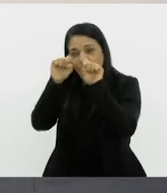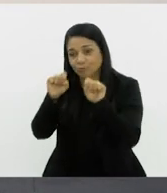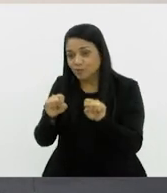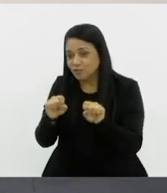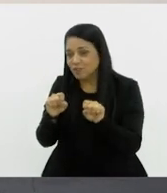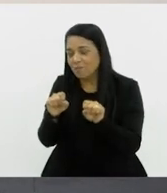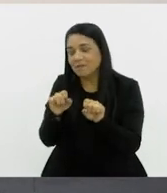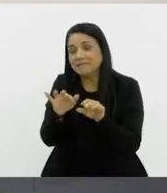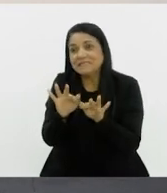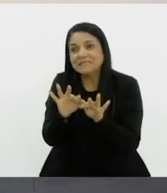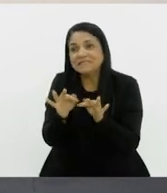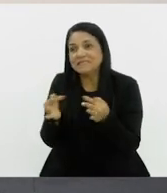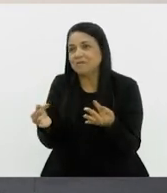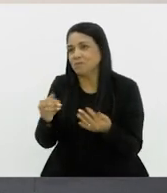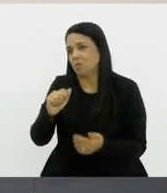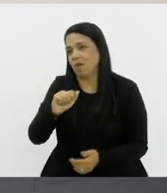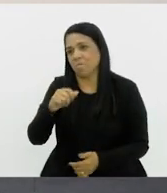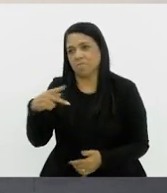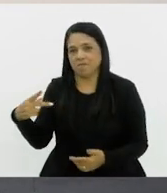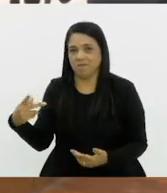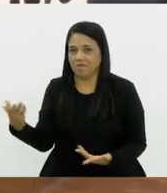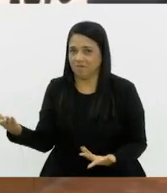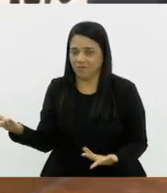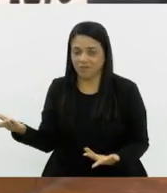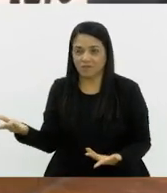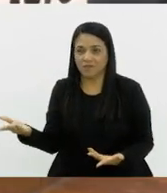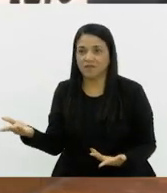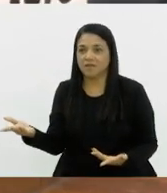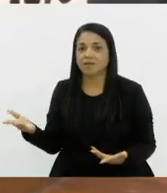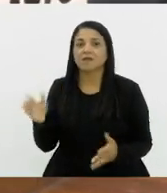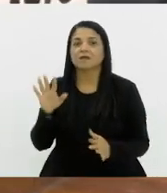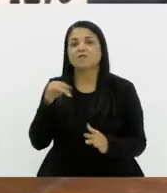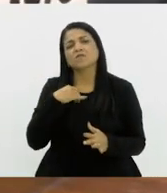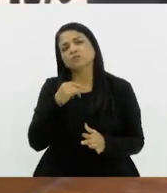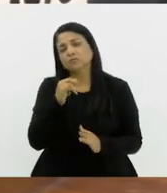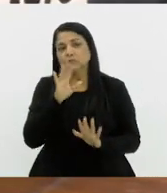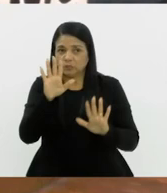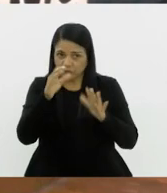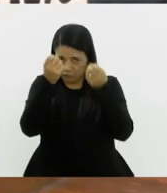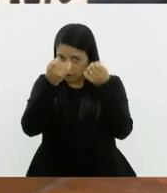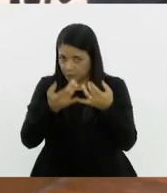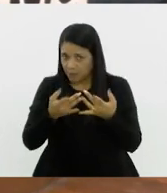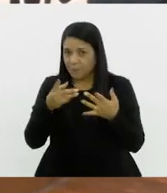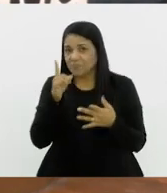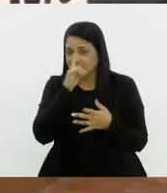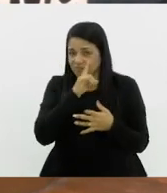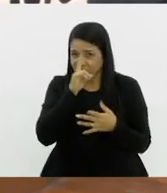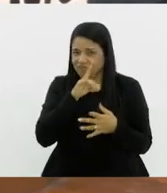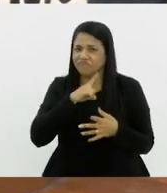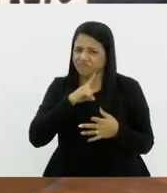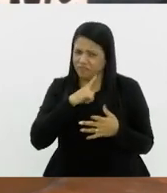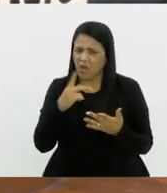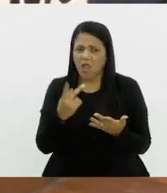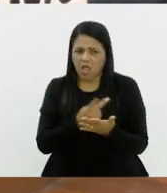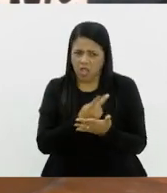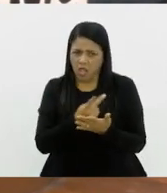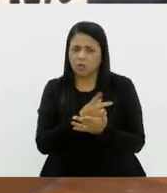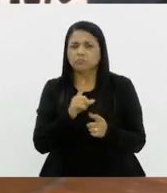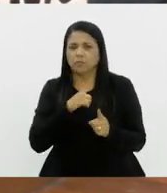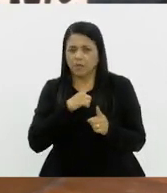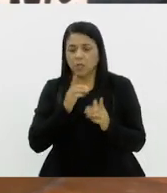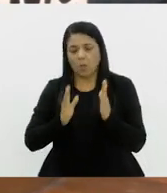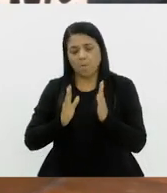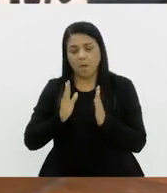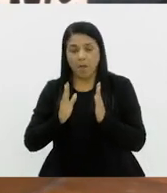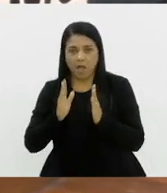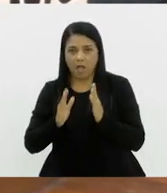casa. Mas, Brigadeiro, por exemplo, digamos que tem uma margem de erro, tudo tem. Até o vosso radar tem uma margem de erro. Tudo tem